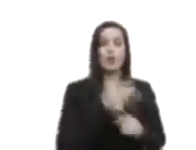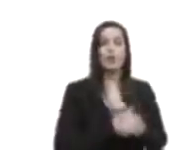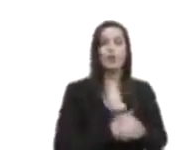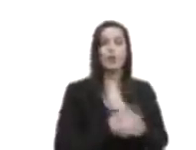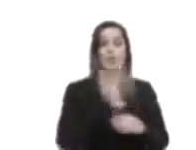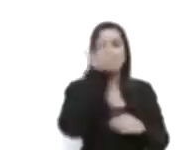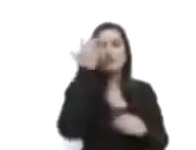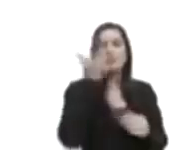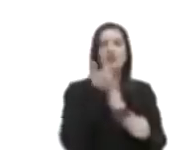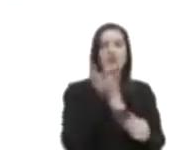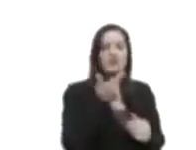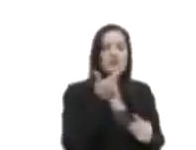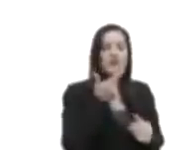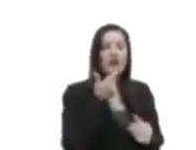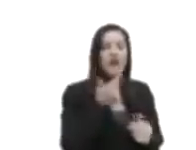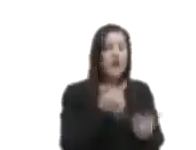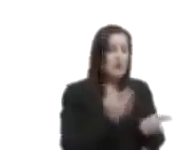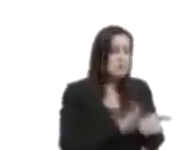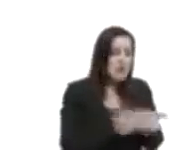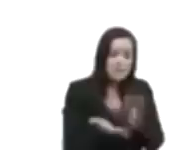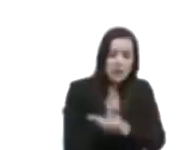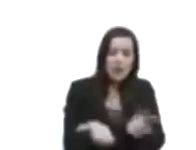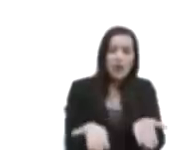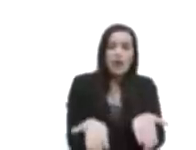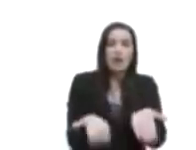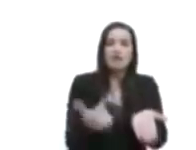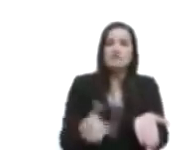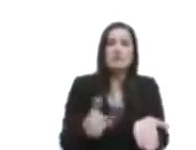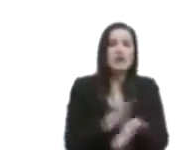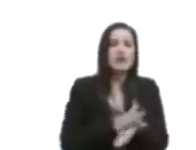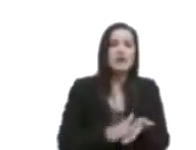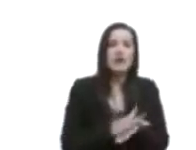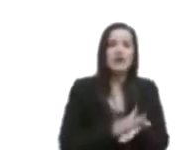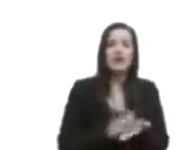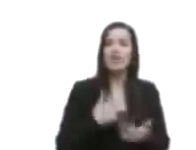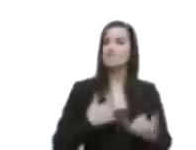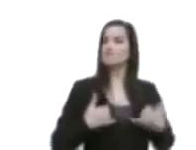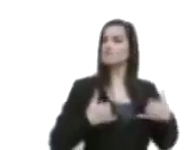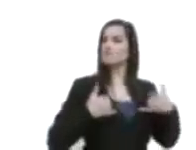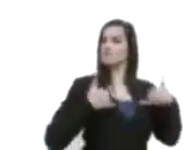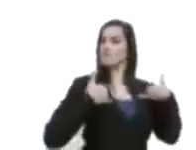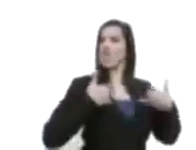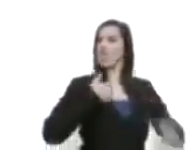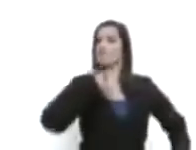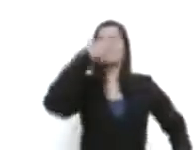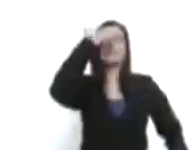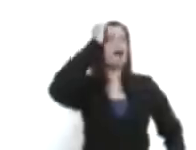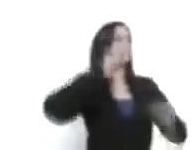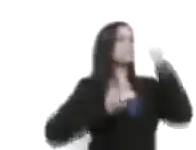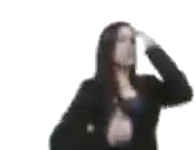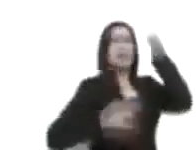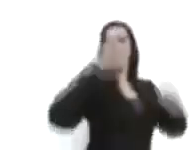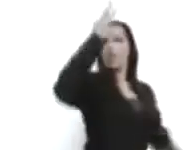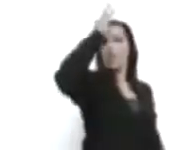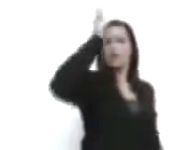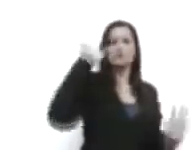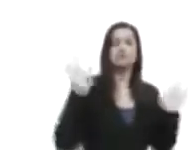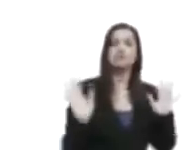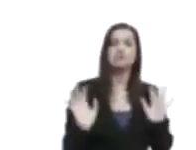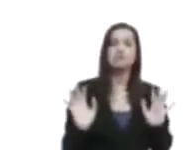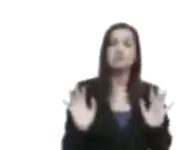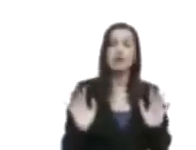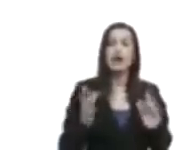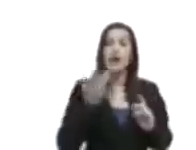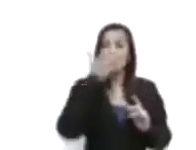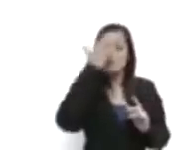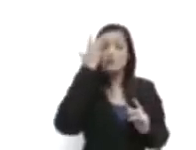em tua cruz me apego. É aquele que não tem arrogância espiritual. É aquele que sabe quem é, de onde veio,